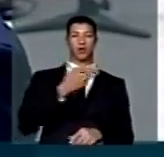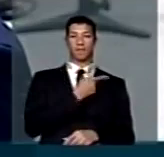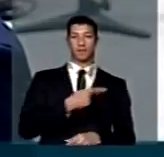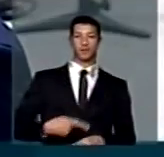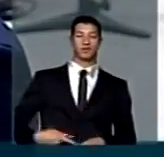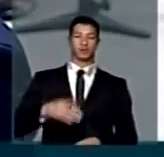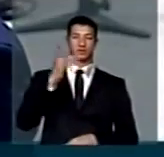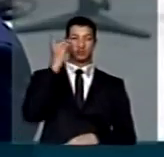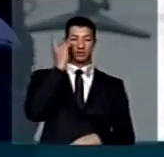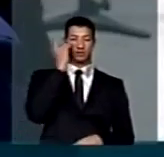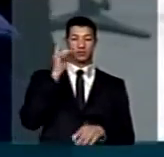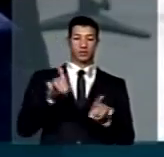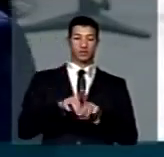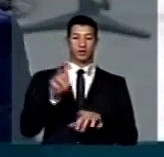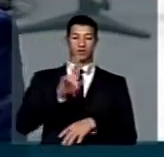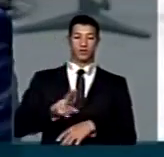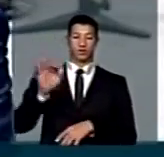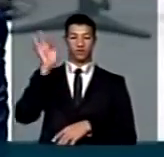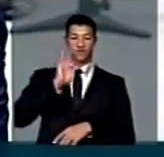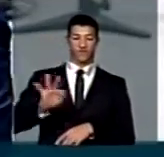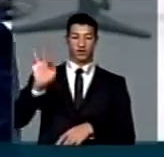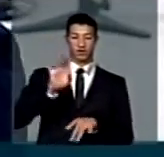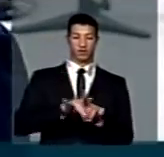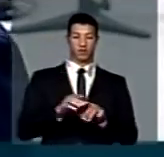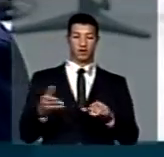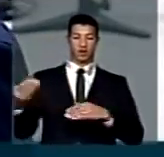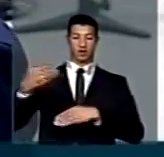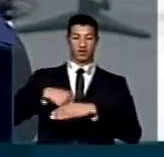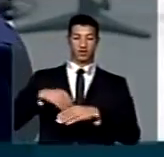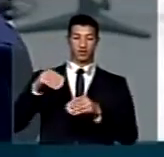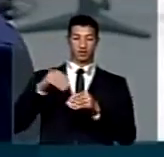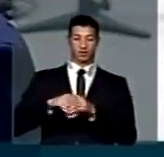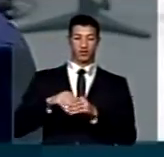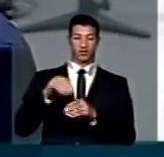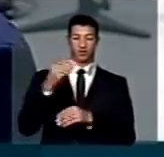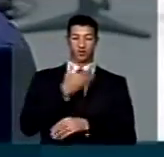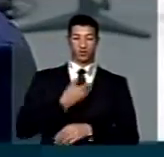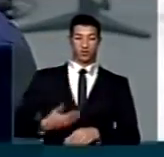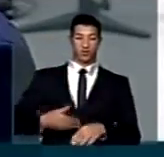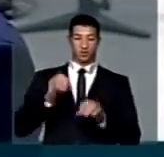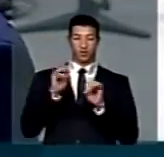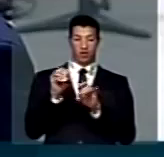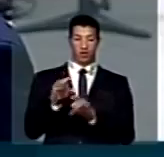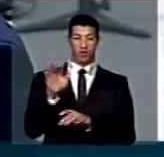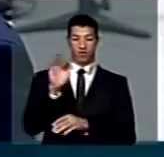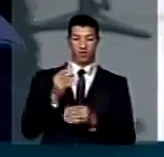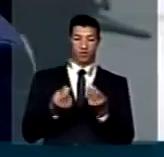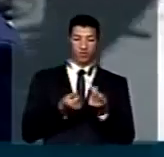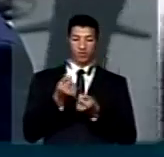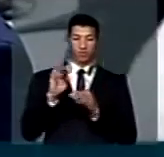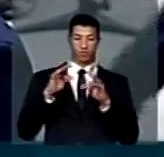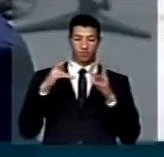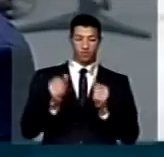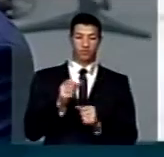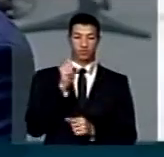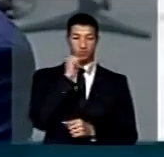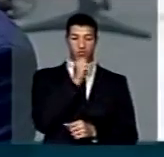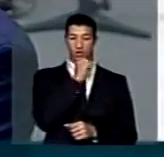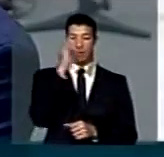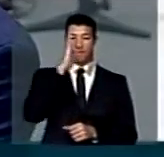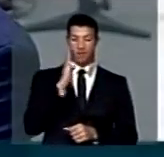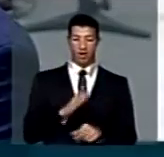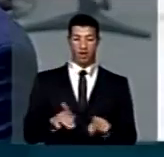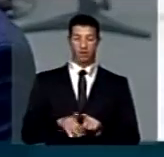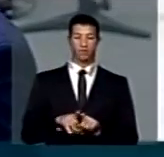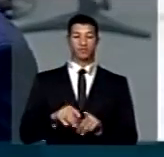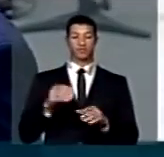do número de vagas na Universidade Federal e a interiorização do ensino público federal de qualidade em todo o interior do Brasil. Essa cidade de